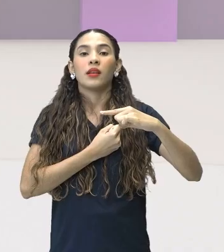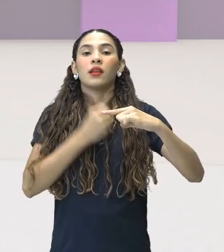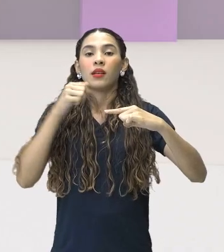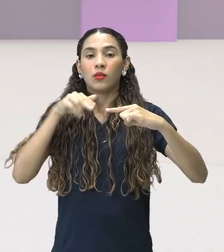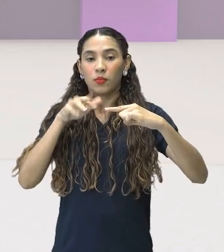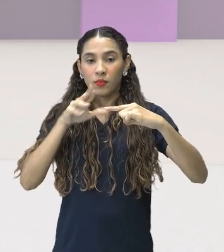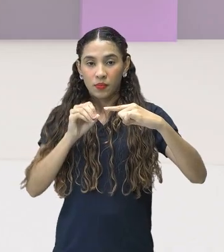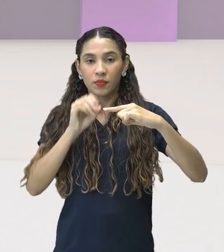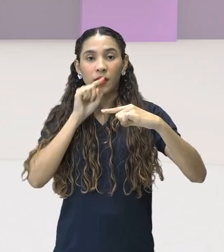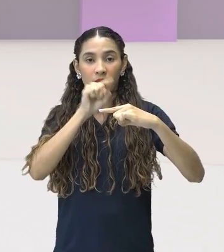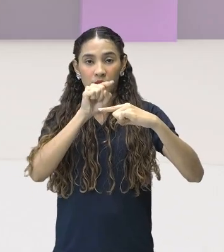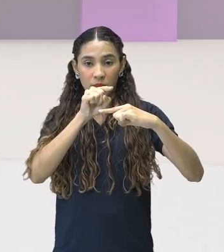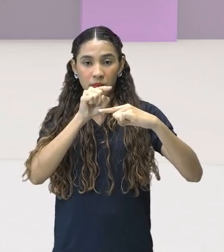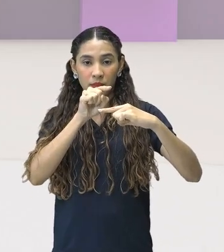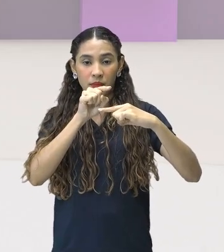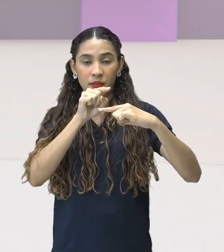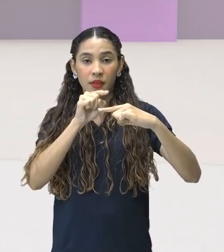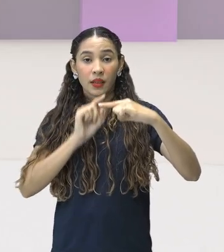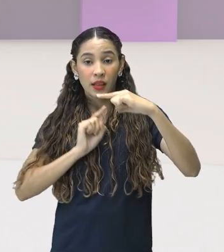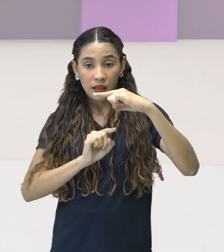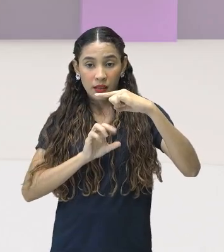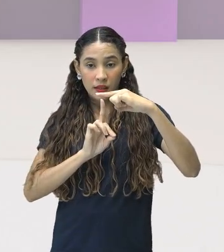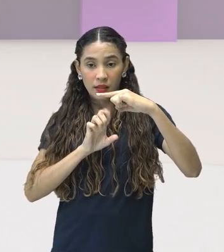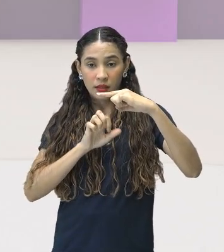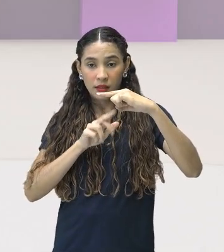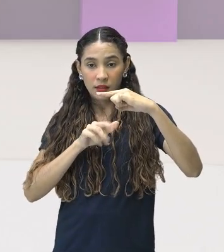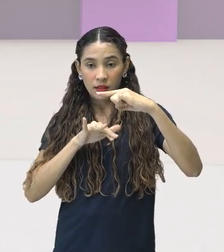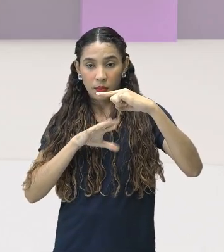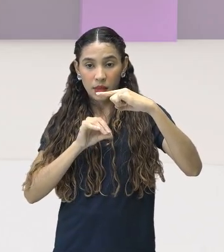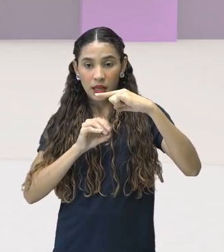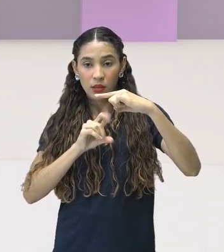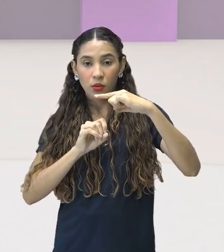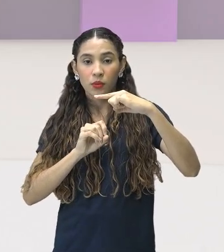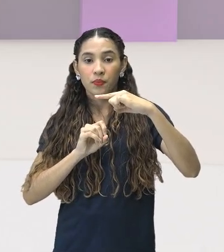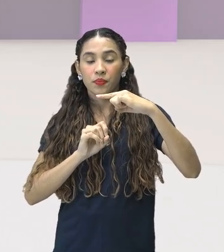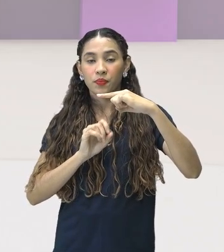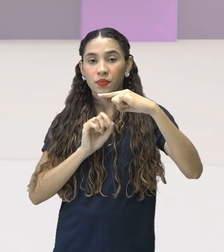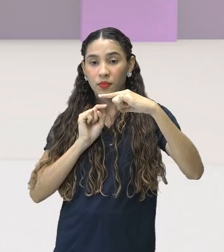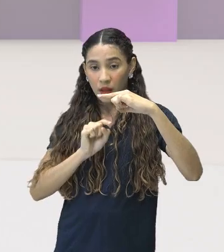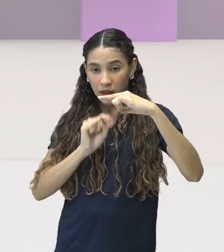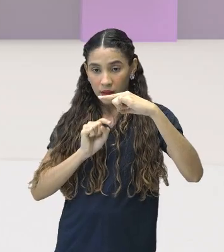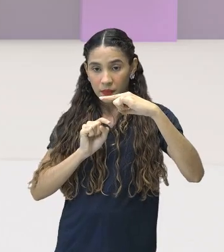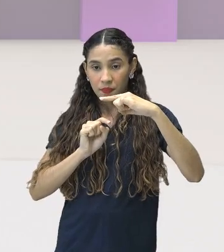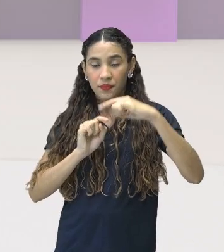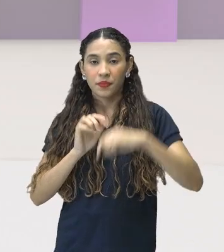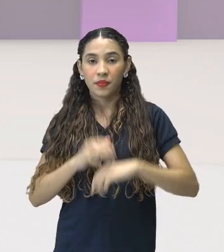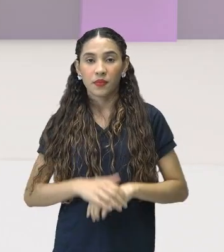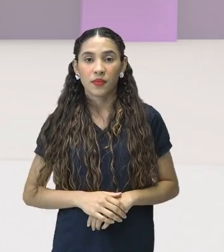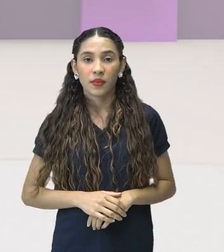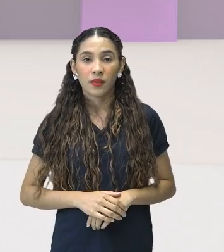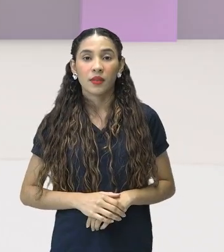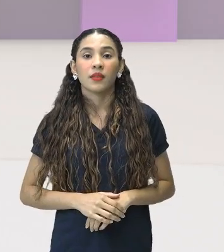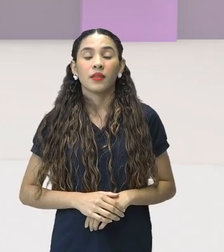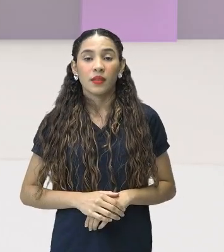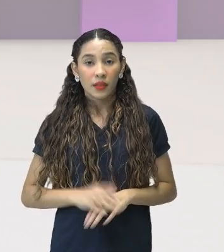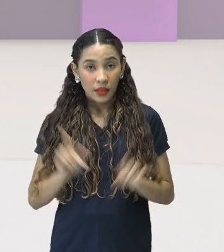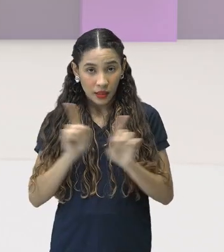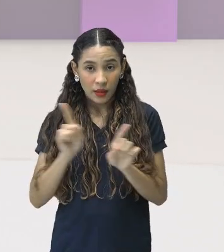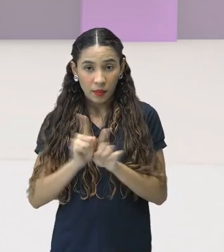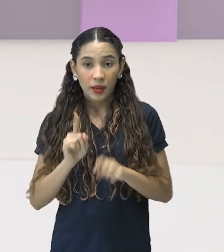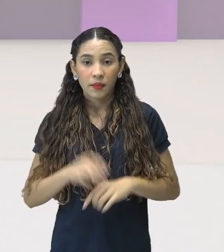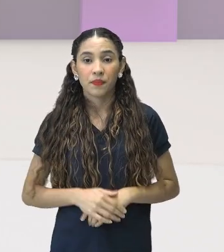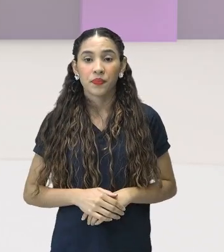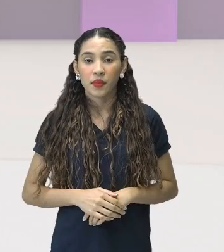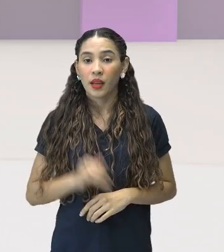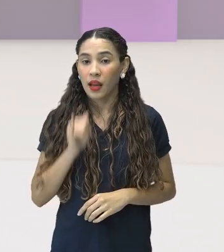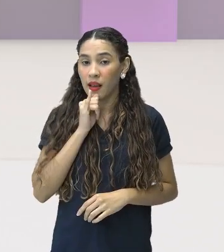o antecedente e o denominador da nossa fração vai ser o nosso consequente. Assim também